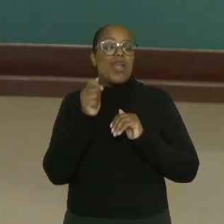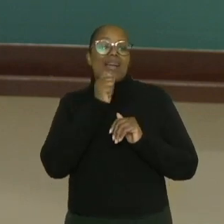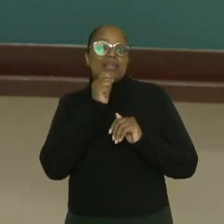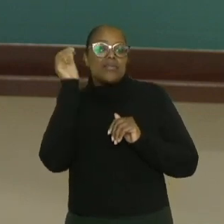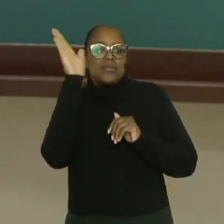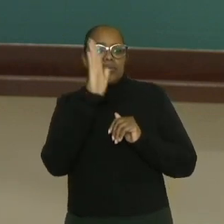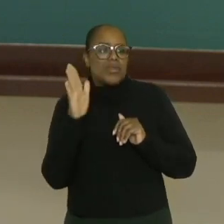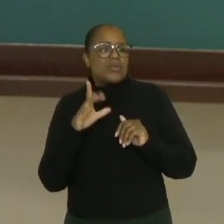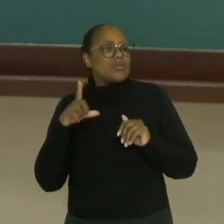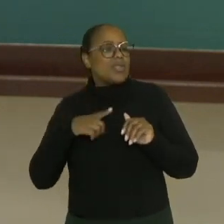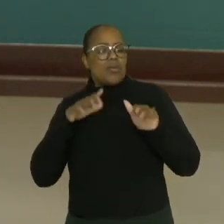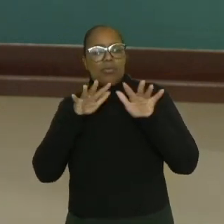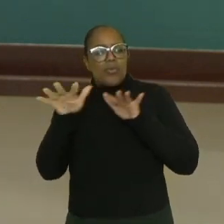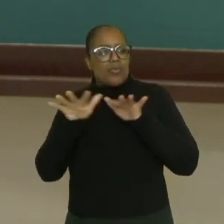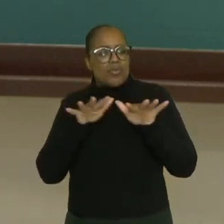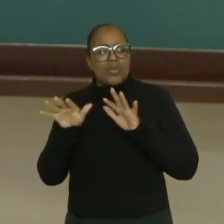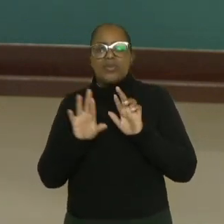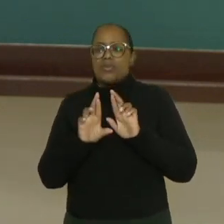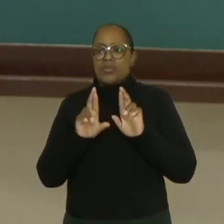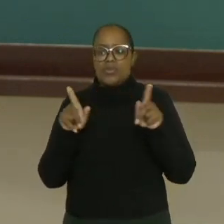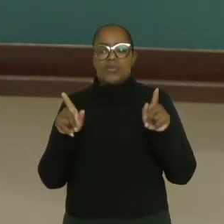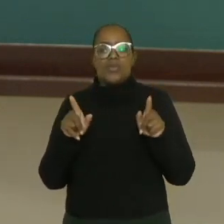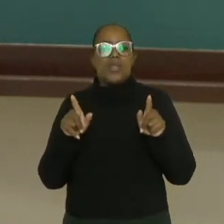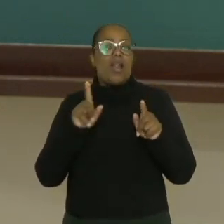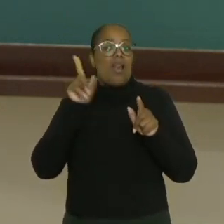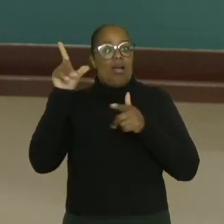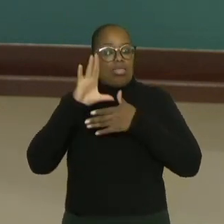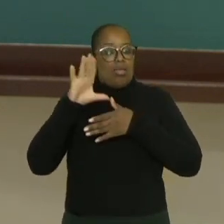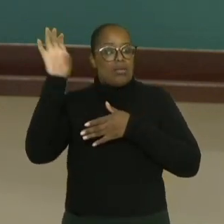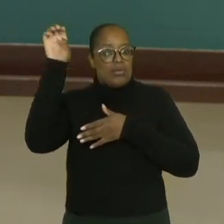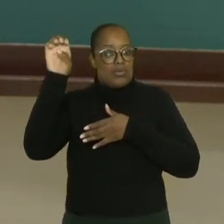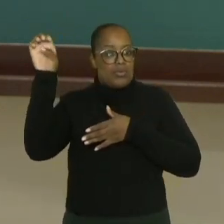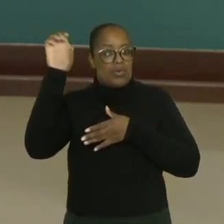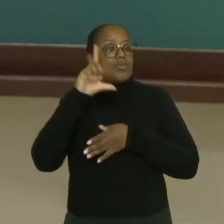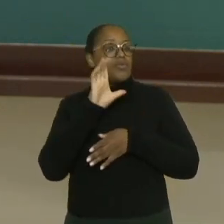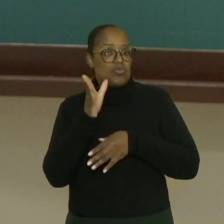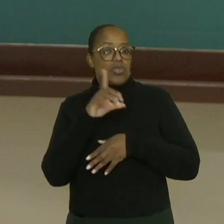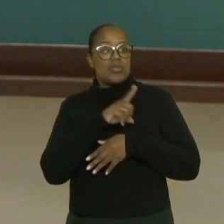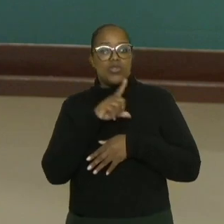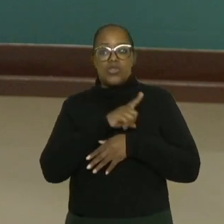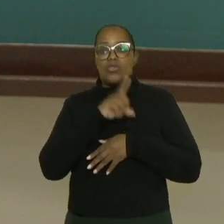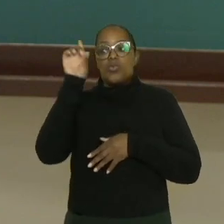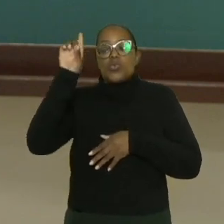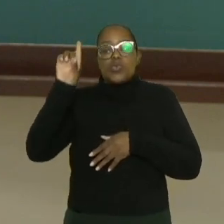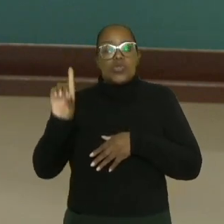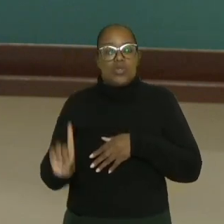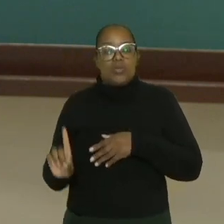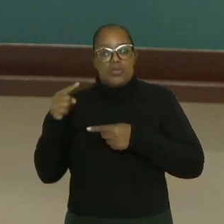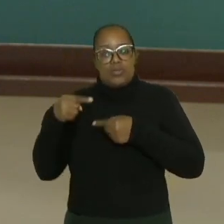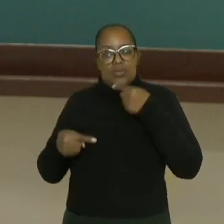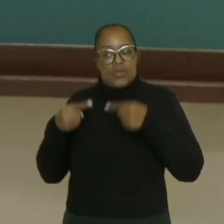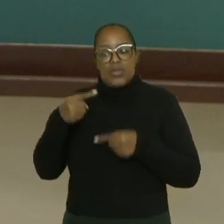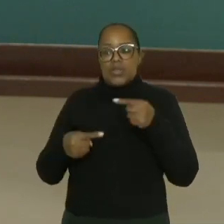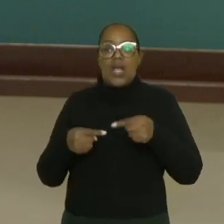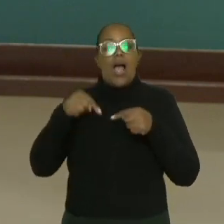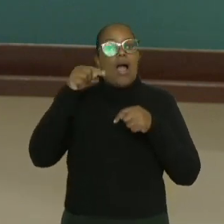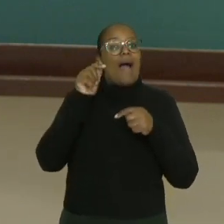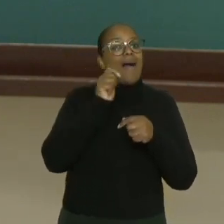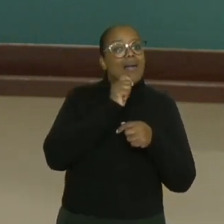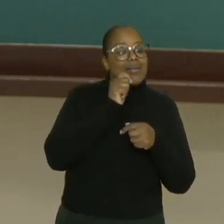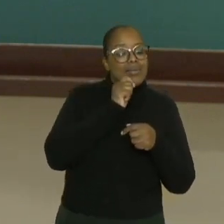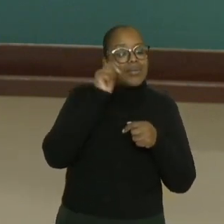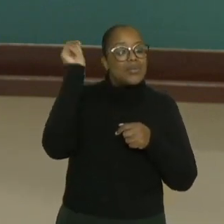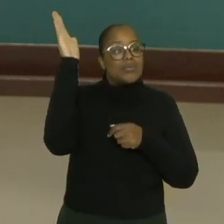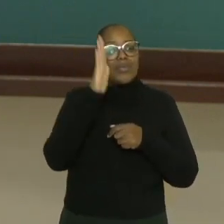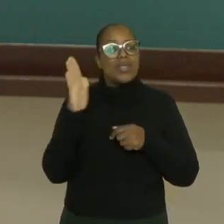vai ter um movimento diferente, né? Enquanto na Europa já existiam esses direitos políticos, no Brasil a gente ainda estava, como